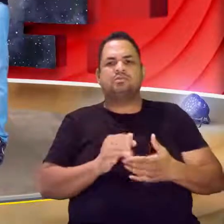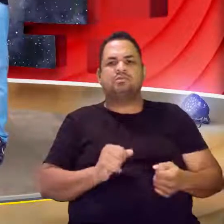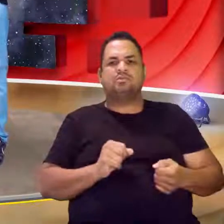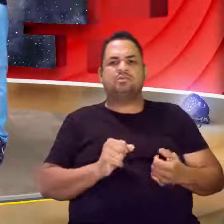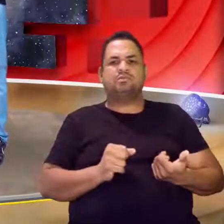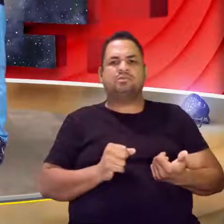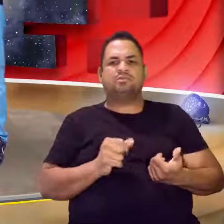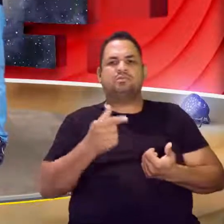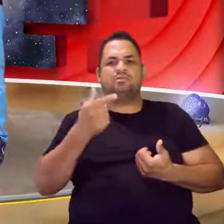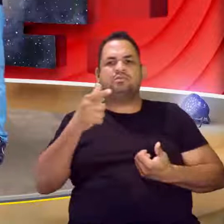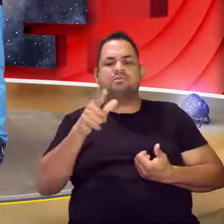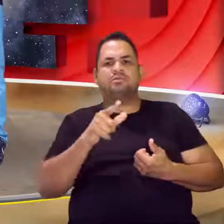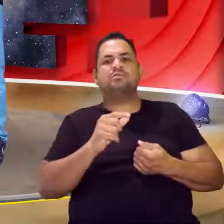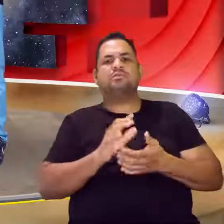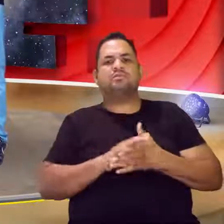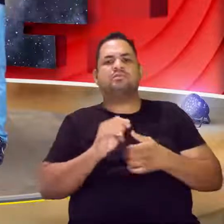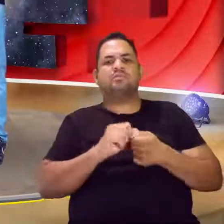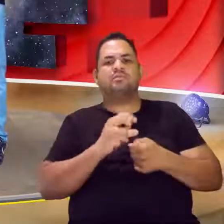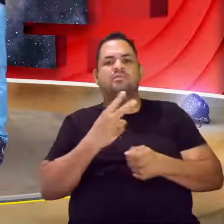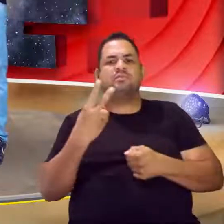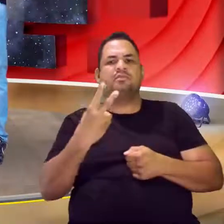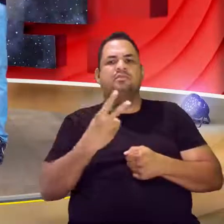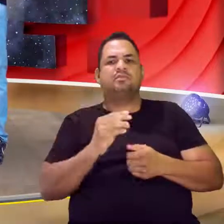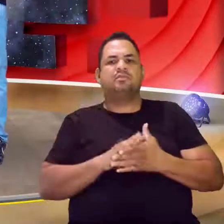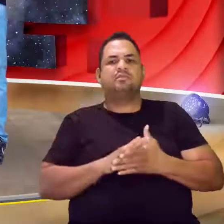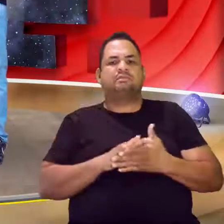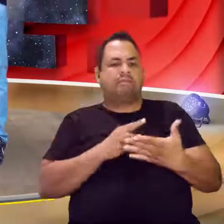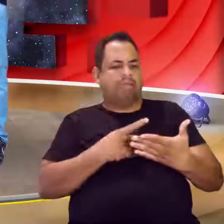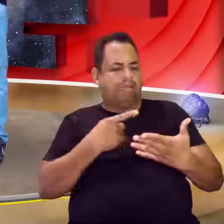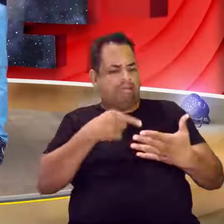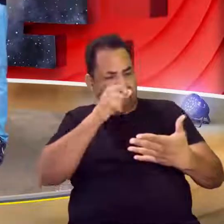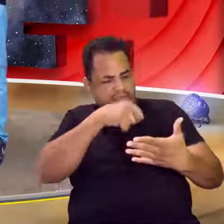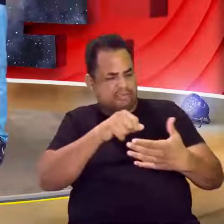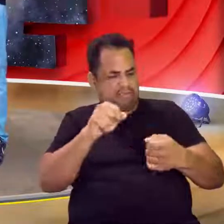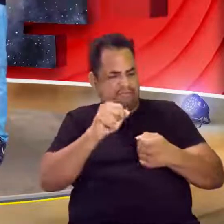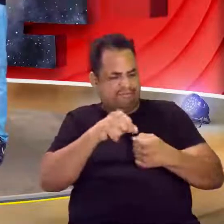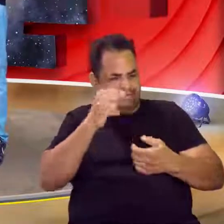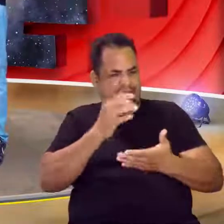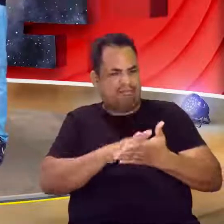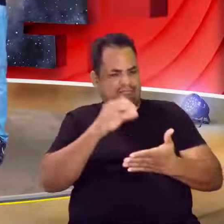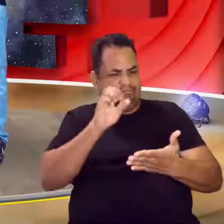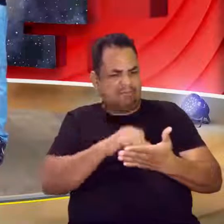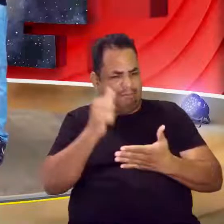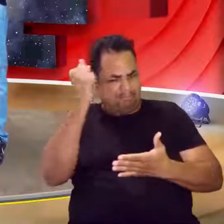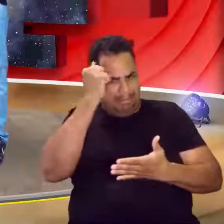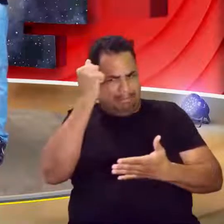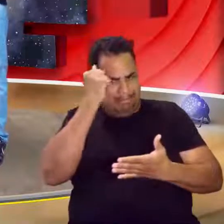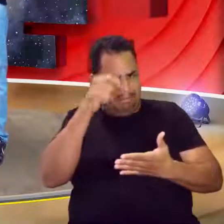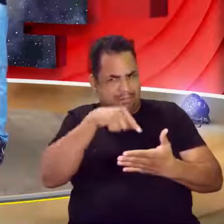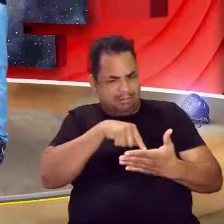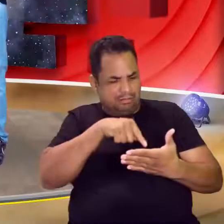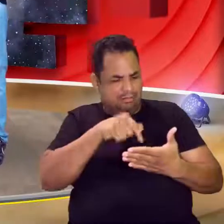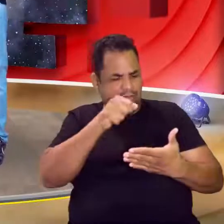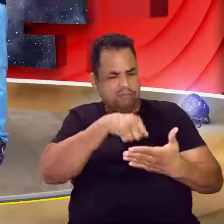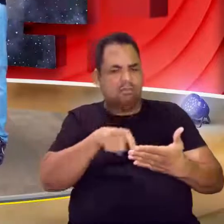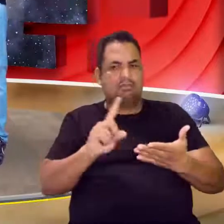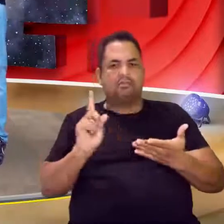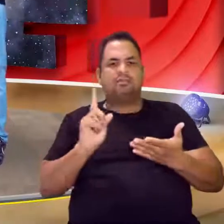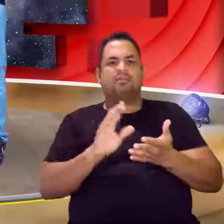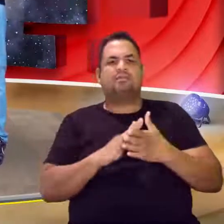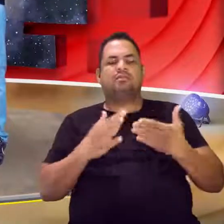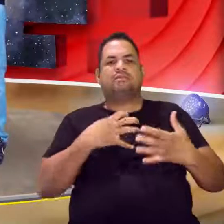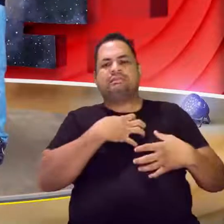uma. Você conseguiu fazer as duas. Se tu fica batendo cabeça nessa daqui, você vai ficando nervoso, vai se estressando, vai